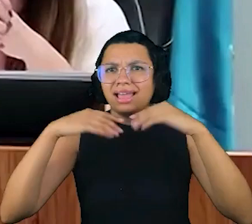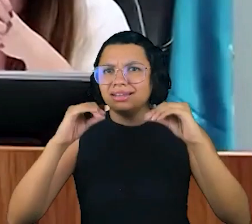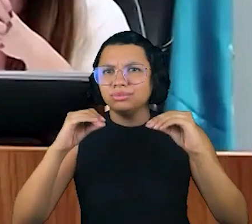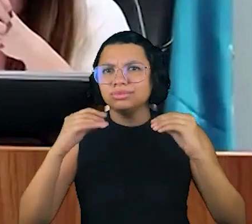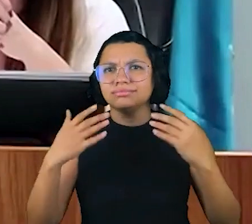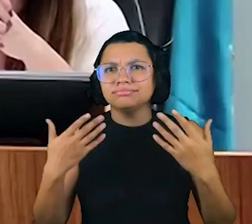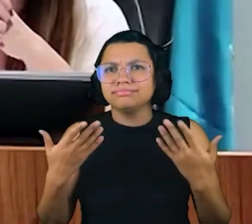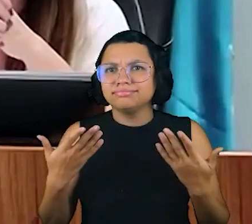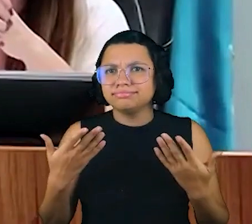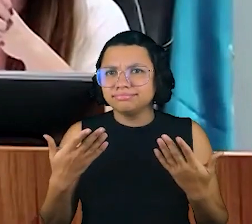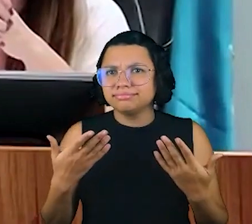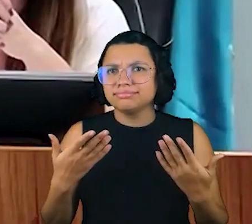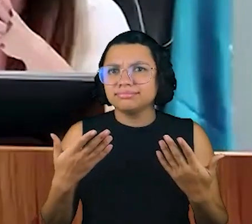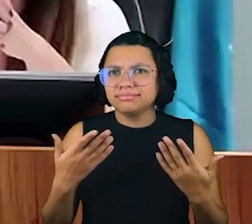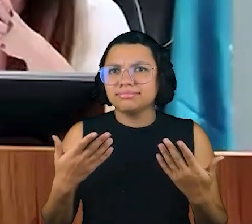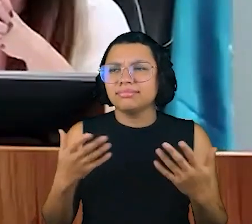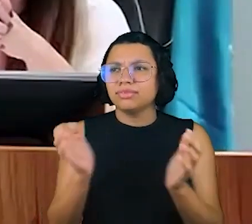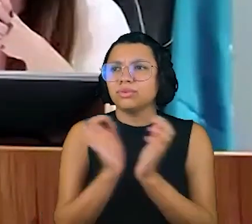multilingüe,